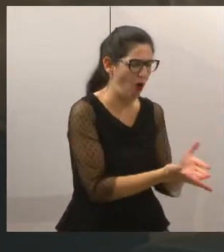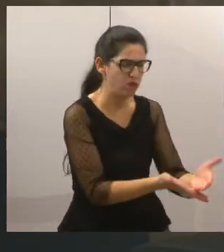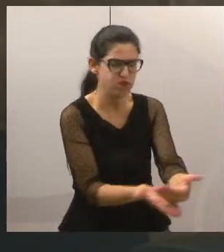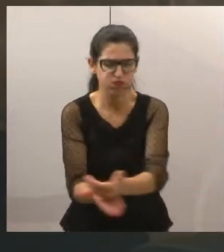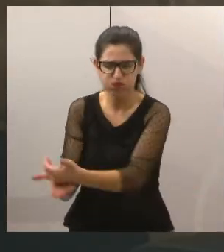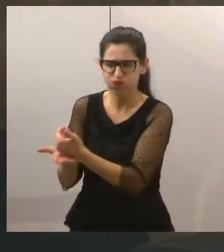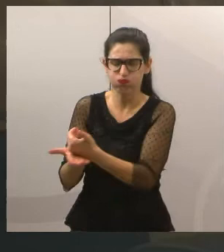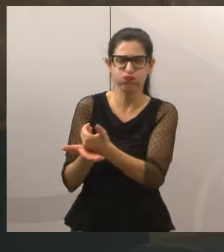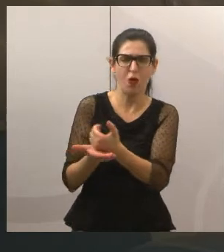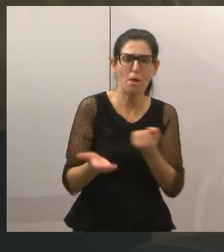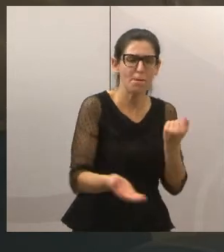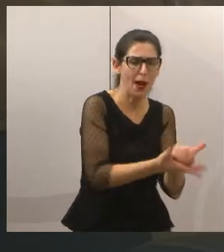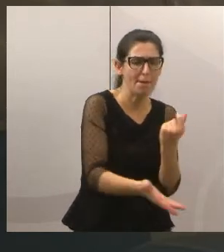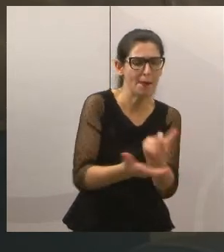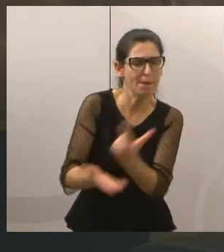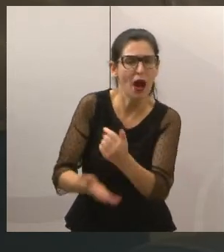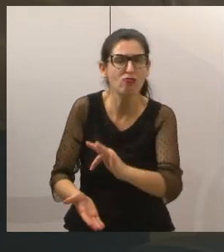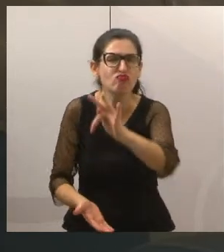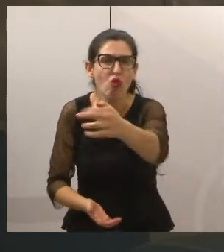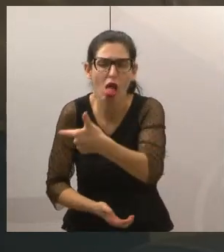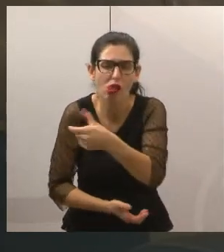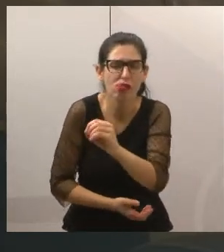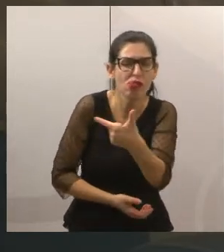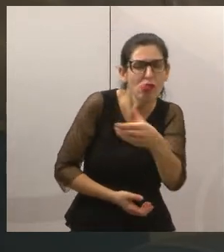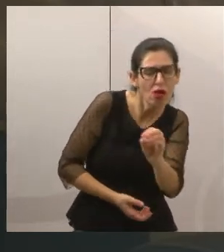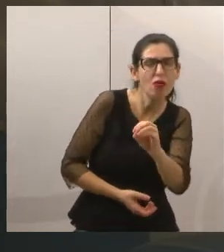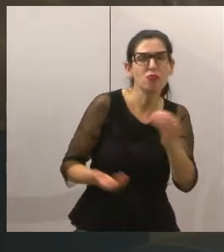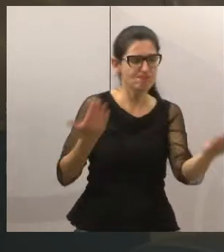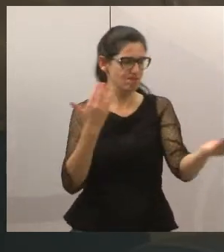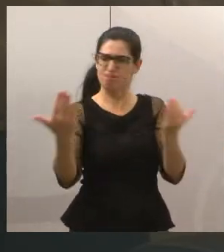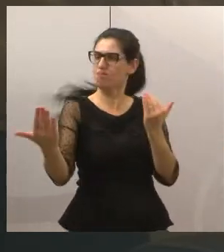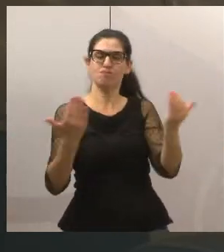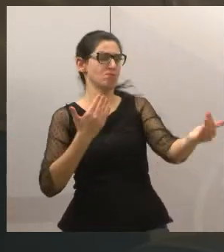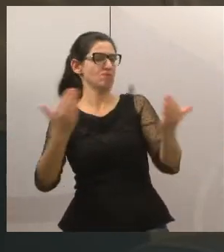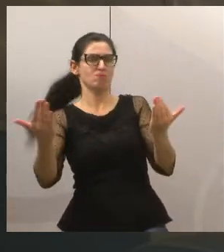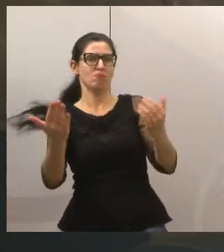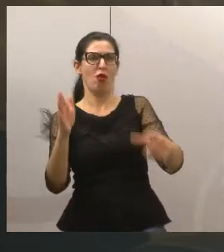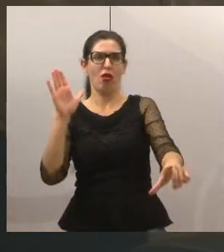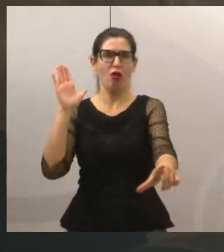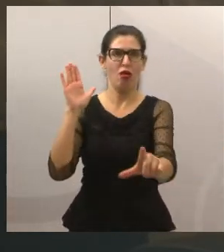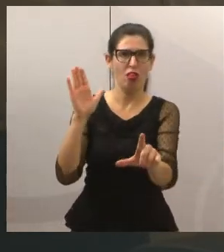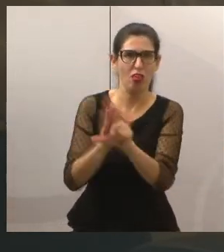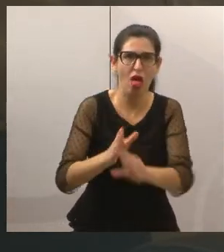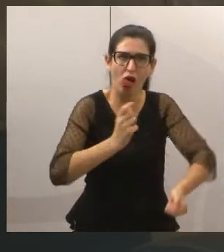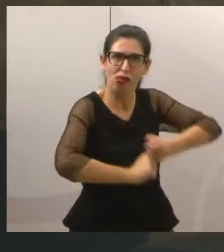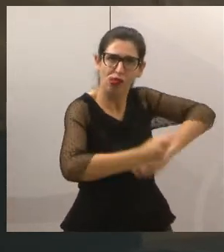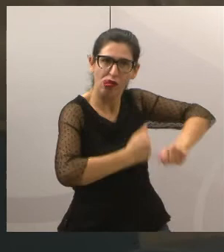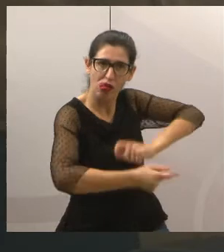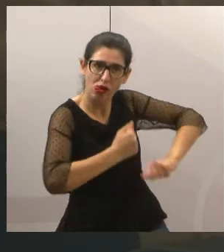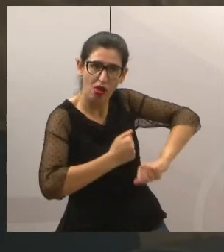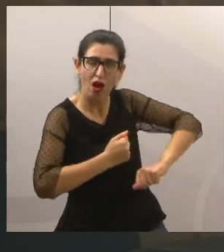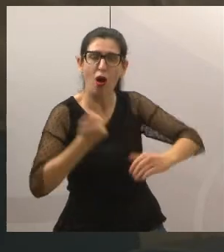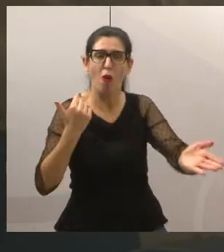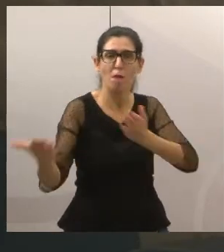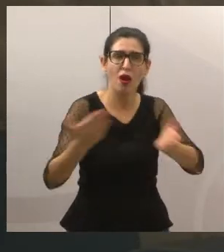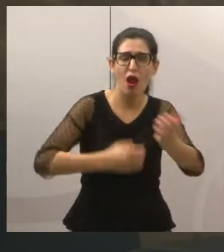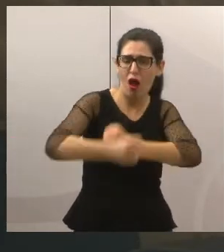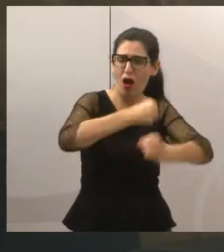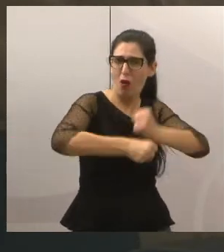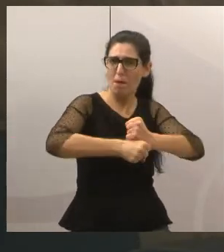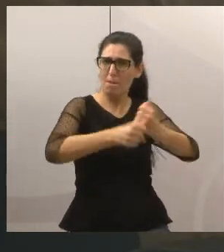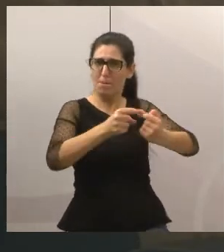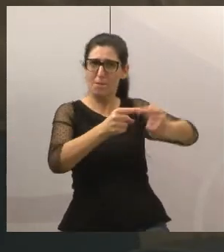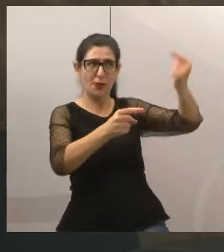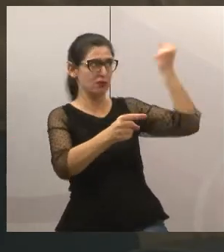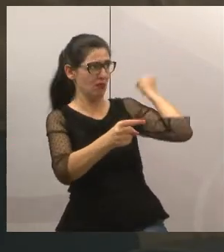gente consiga fazer uma referência com as leis orçamentárias e LDO construídas nos anos anteriores. Vou